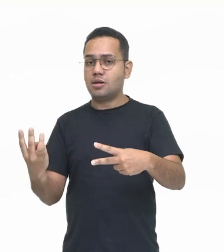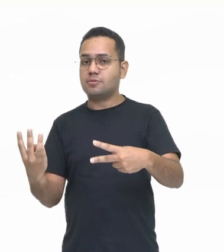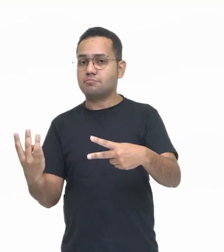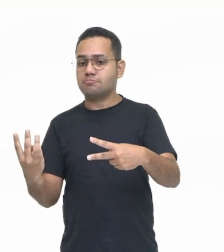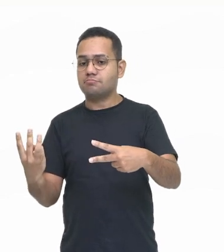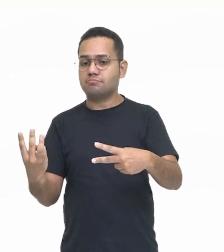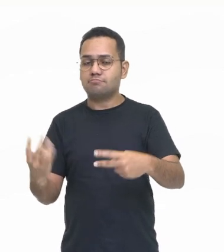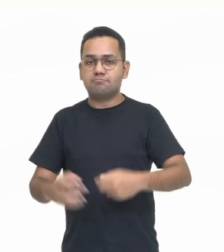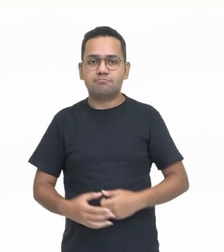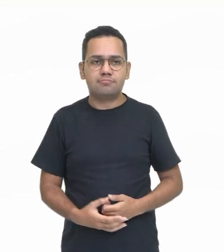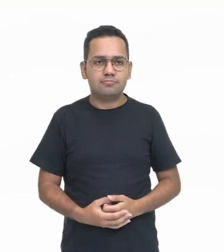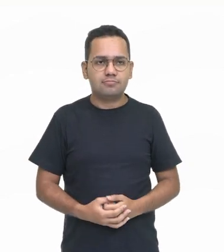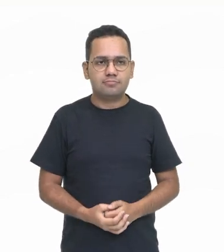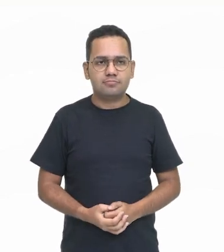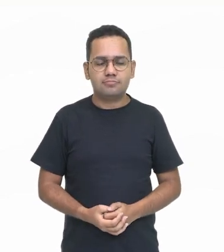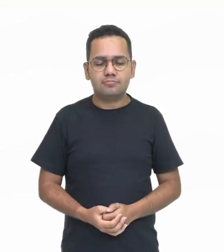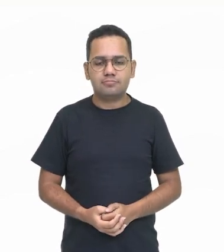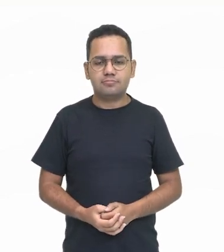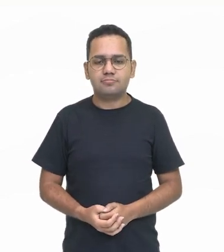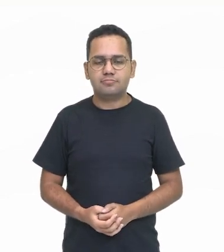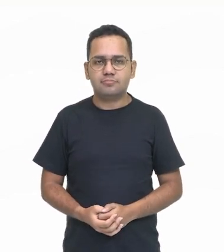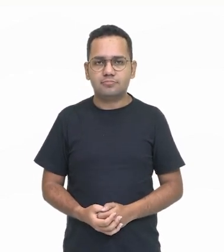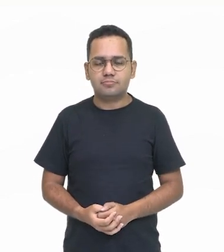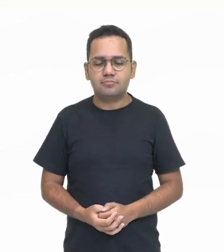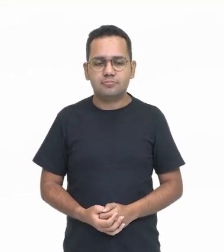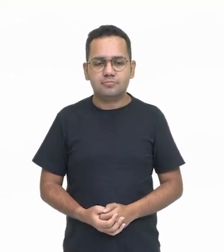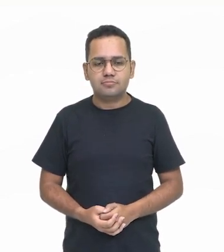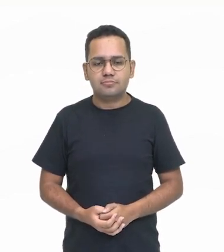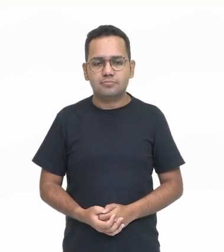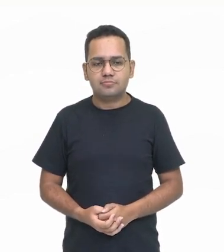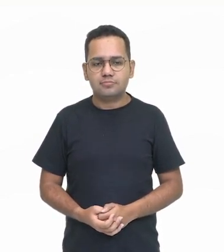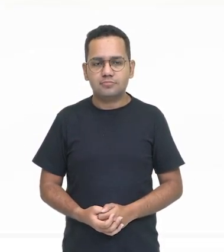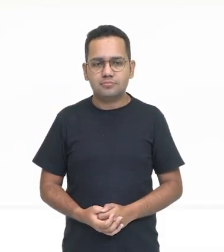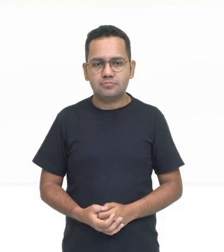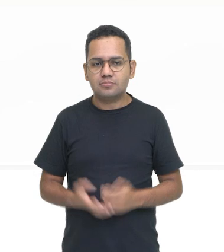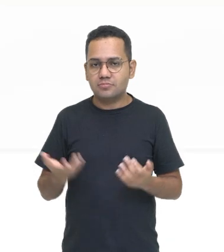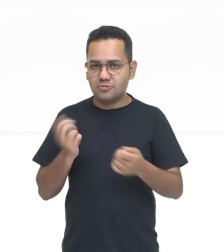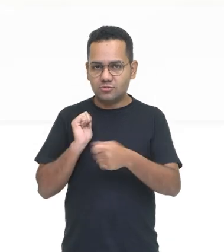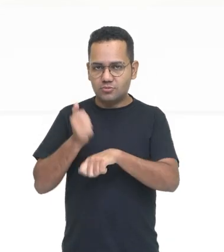P será igual a 3, certo? E aí vamos substituir.